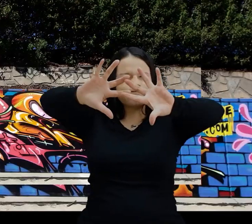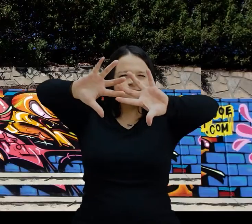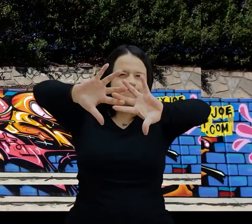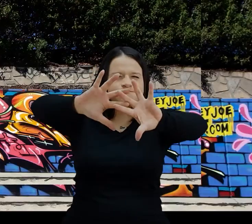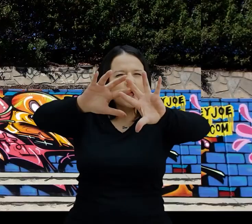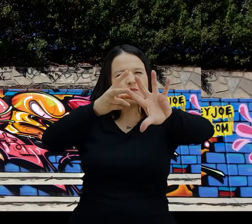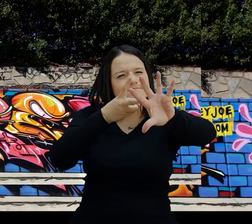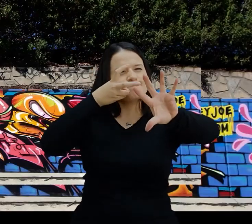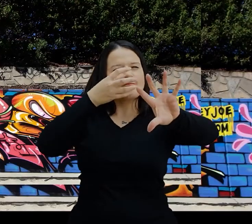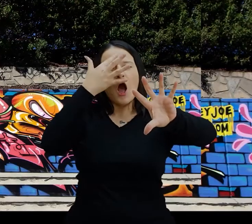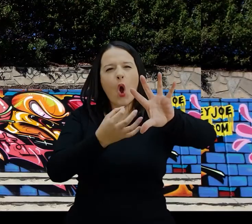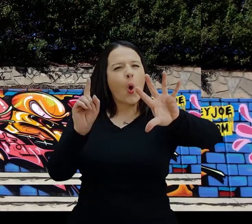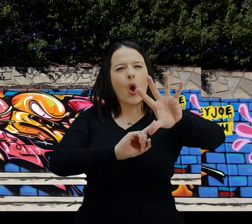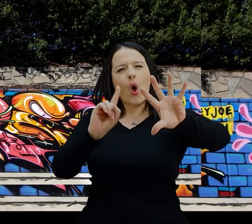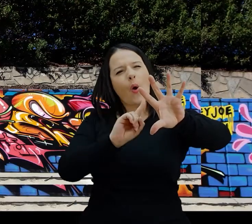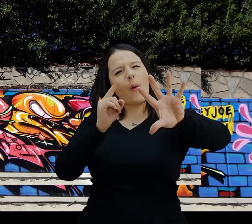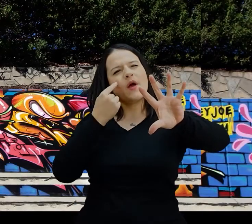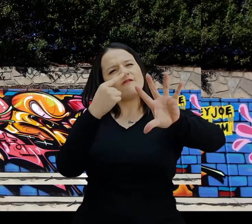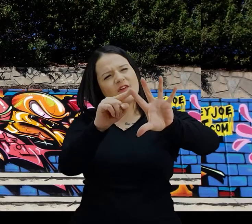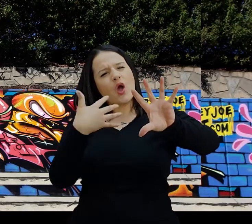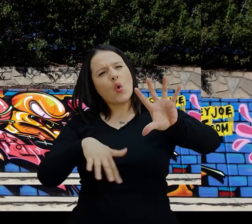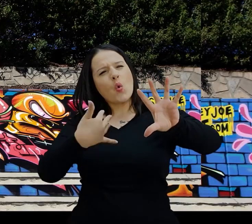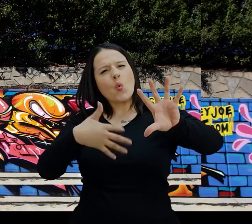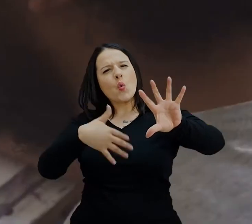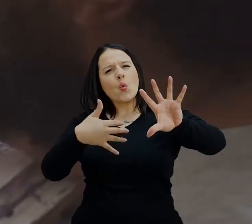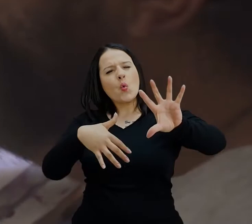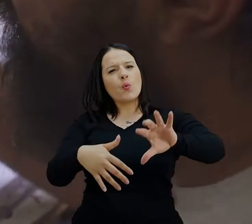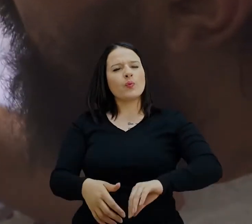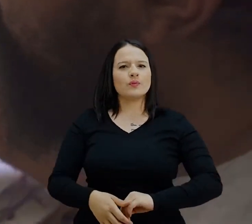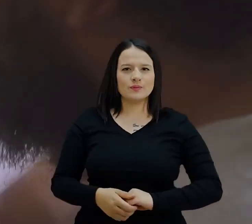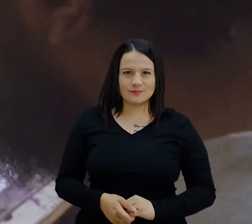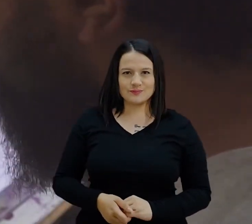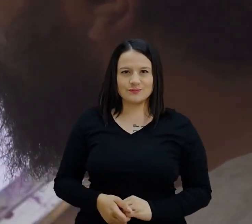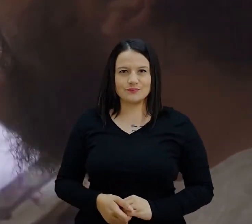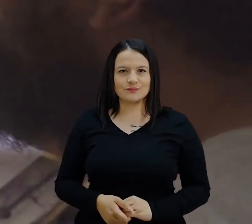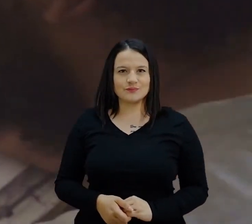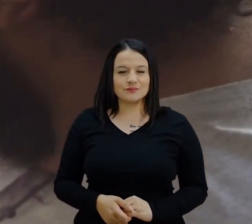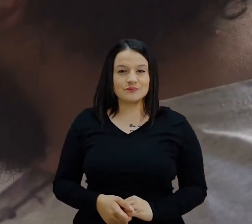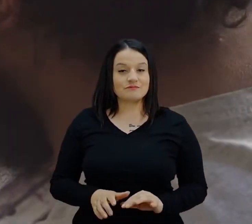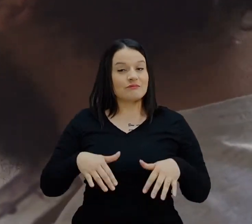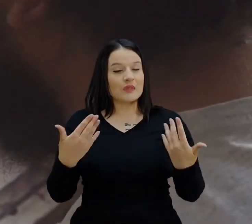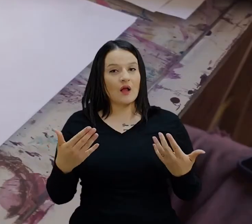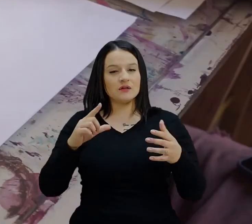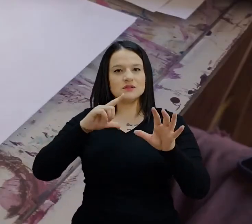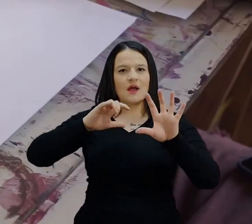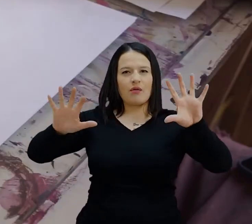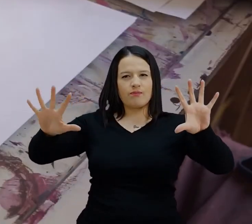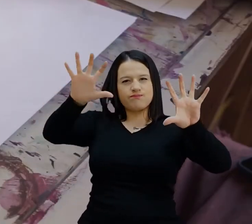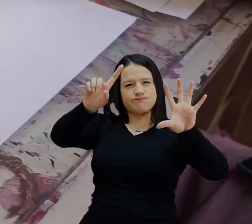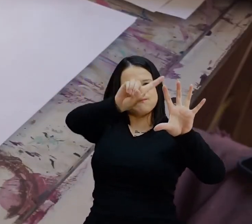Quanto mais trançado, mais difícil a compreensão do que está escrito na letra. Até mesmo quem é dentro do movimento não reconhece.